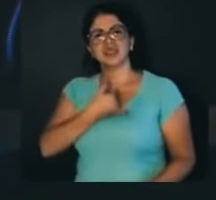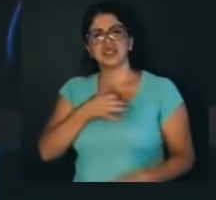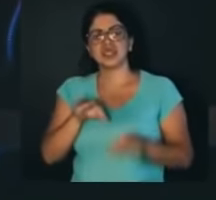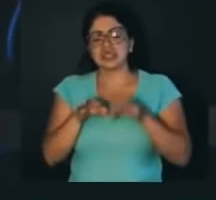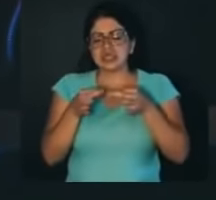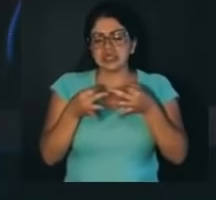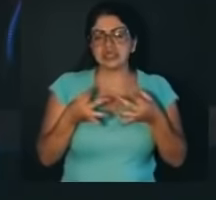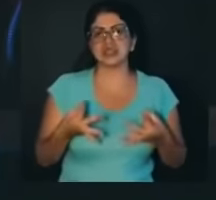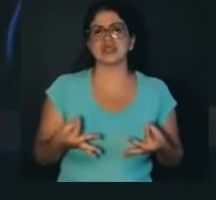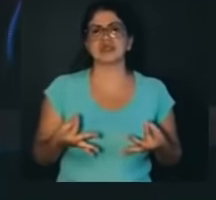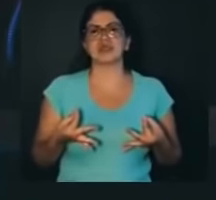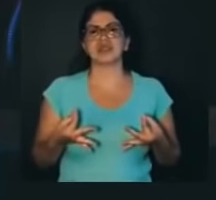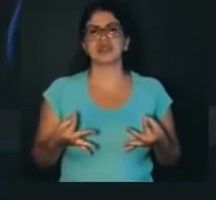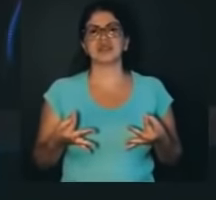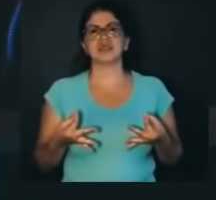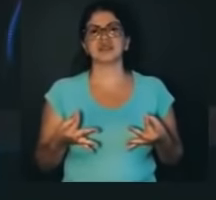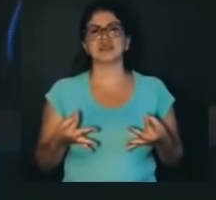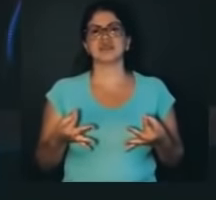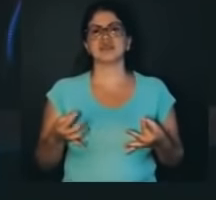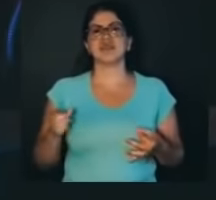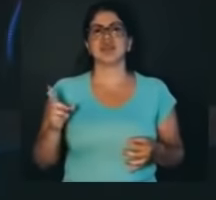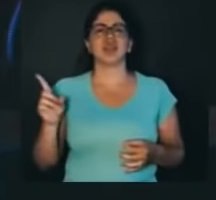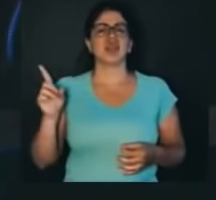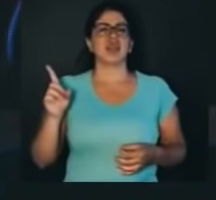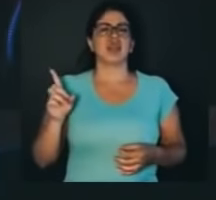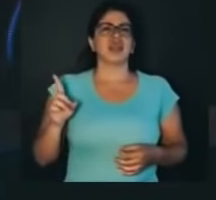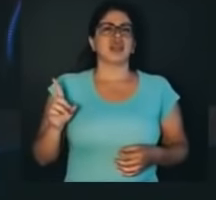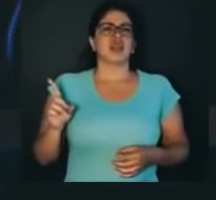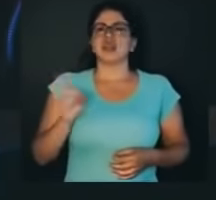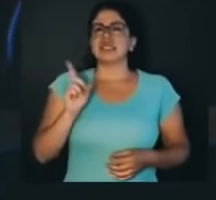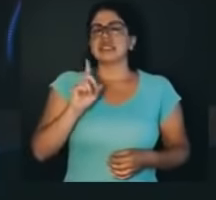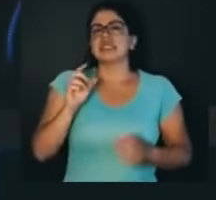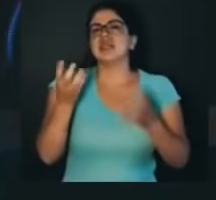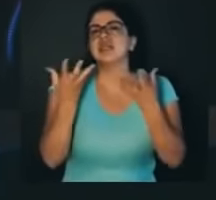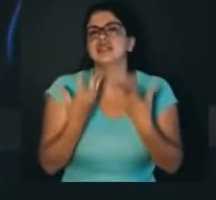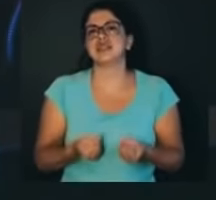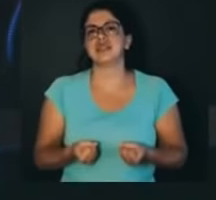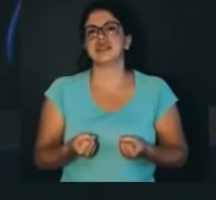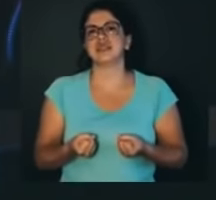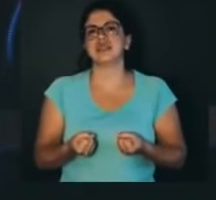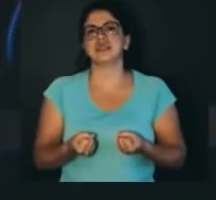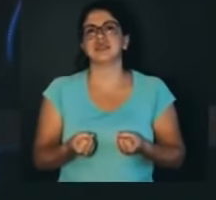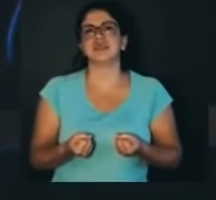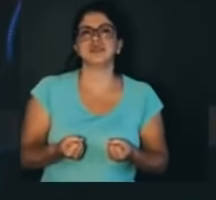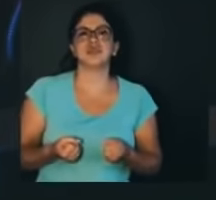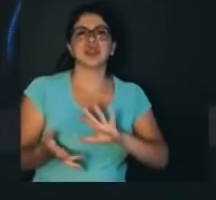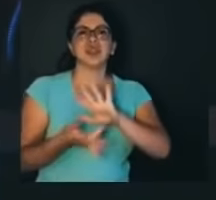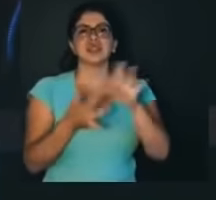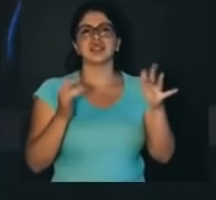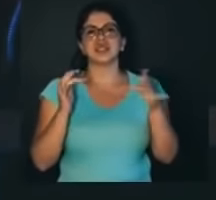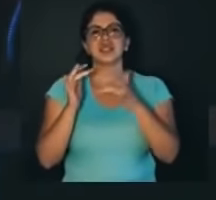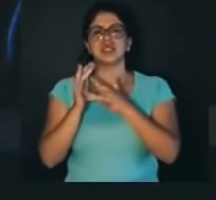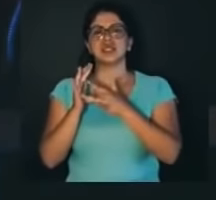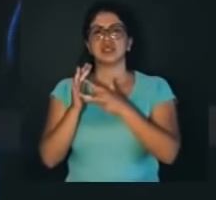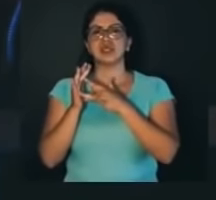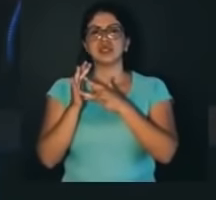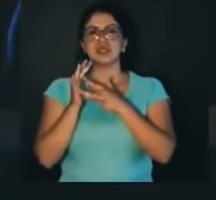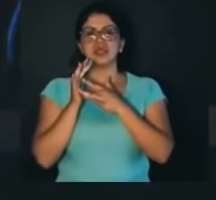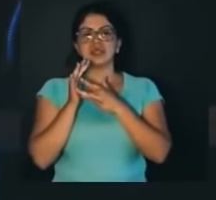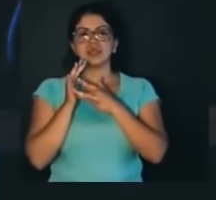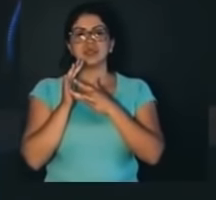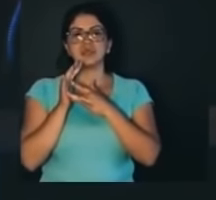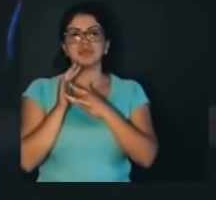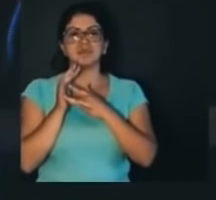Uma palavra que Jesus dá uma deixa para nós refletirmos. Quando Ele nos lembra que